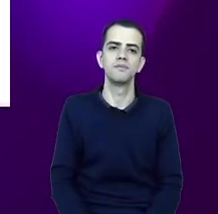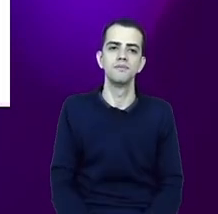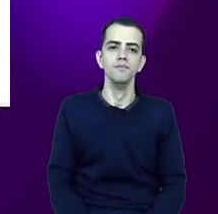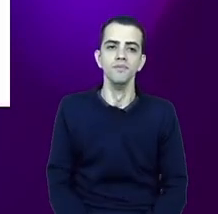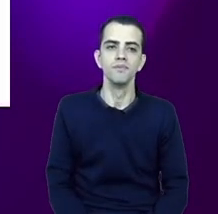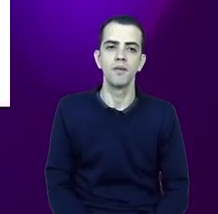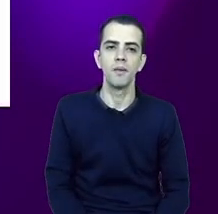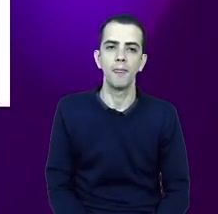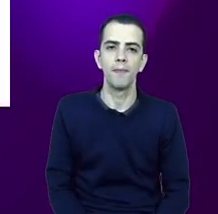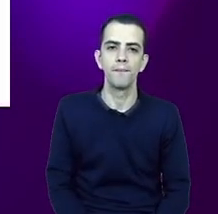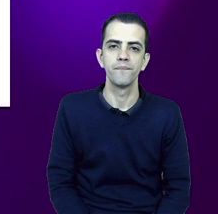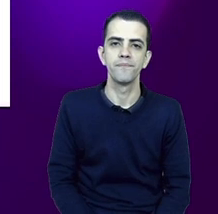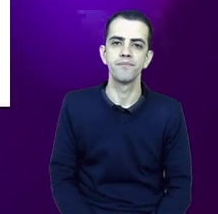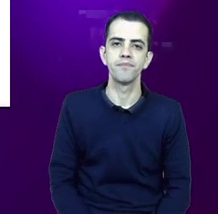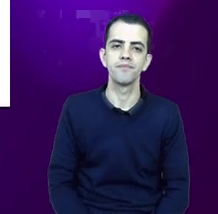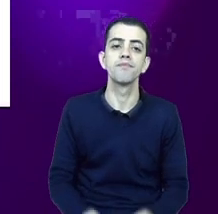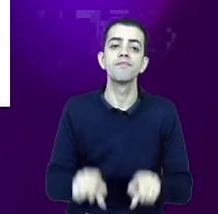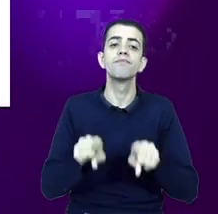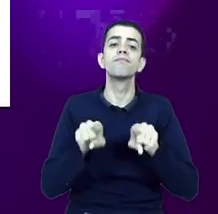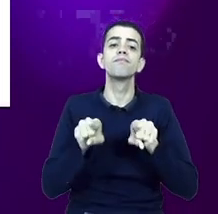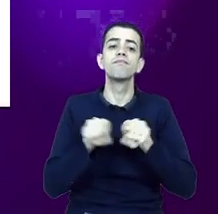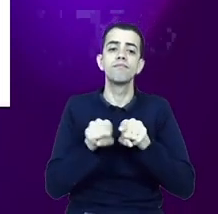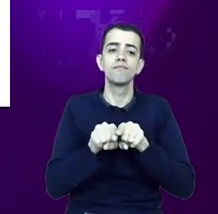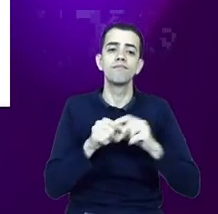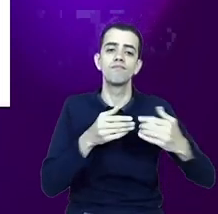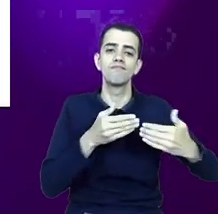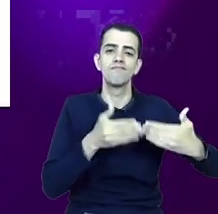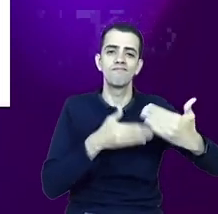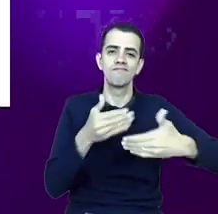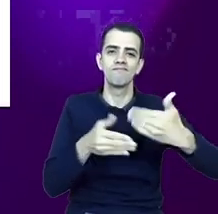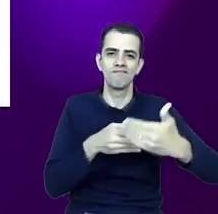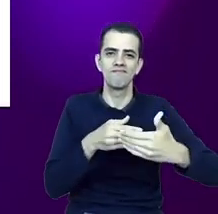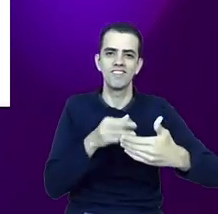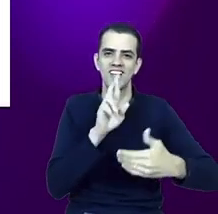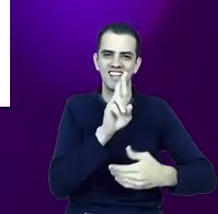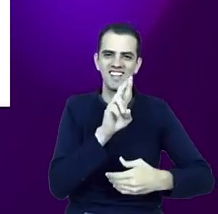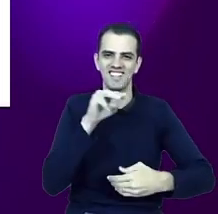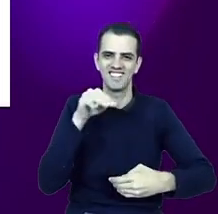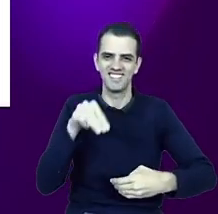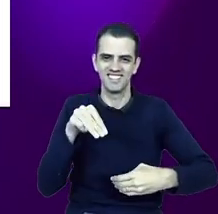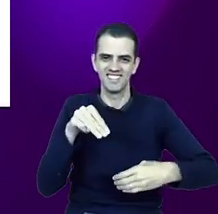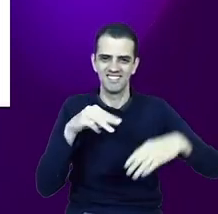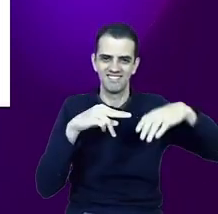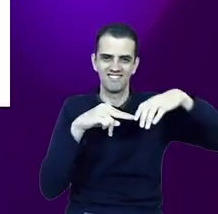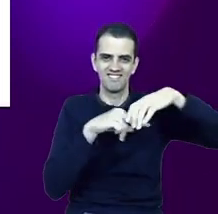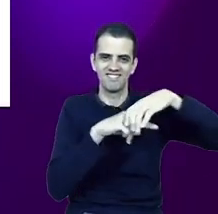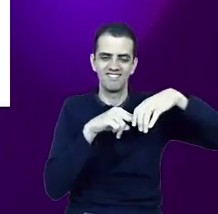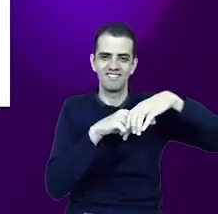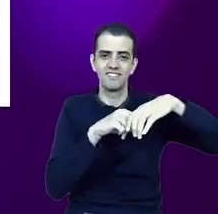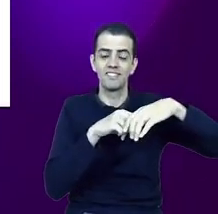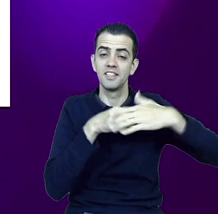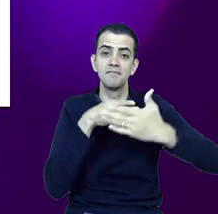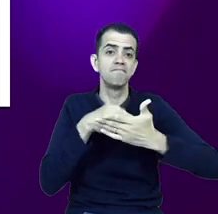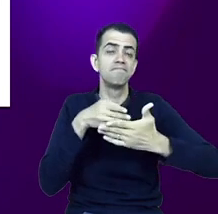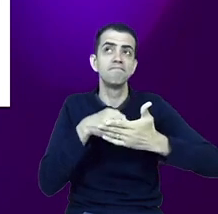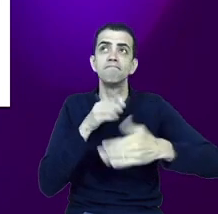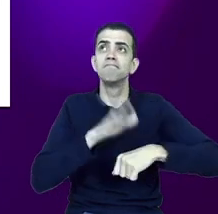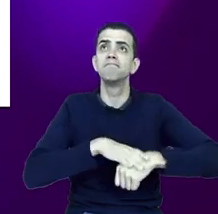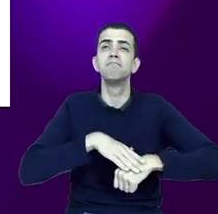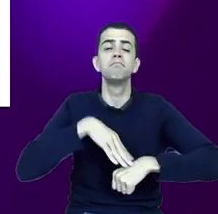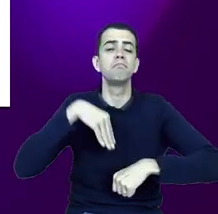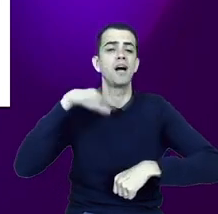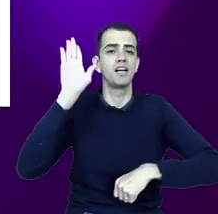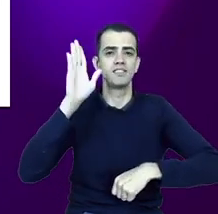E além disso, além das sequências avançadas da ressonância, nós temos hoje que é a grande fronteira, eu diria assim,